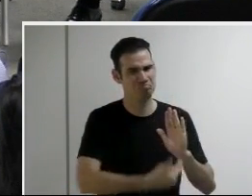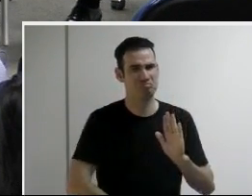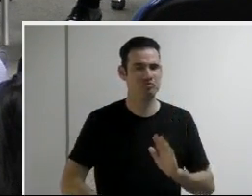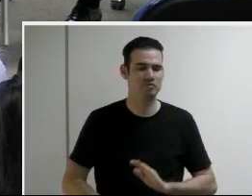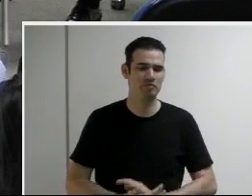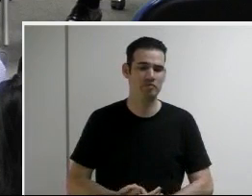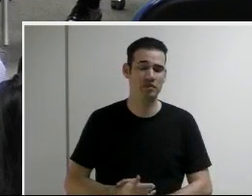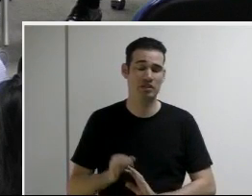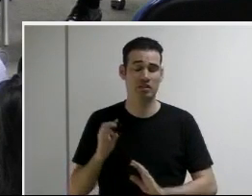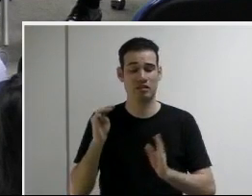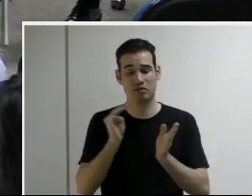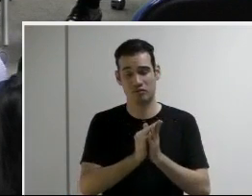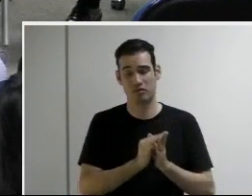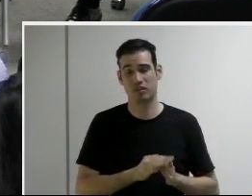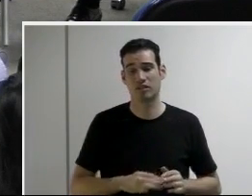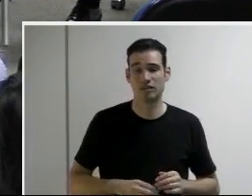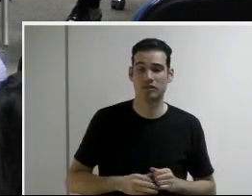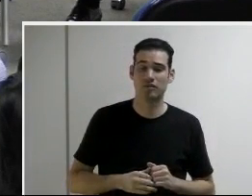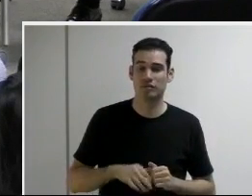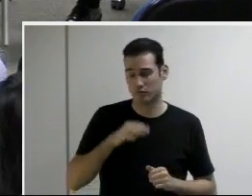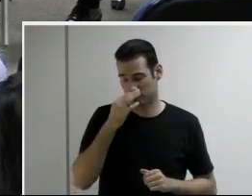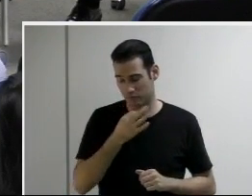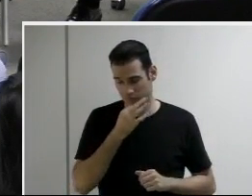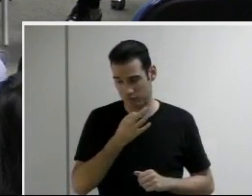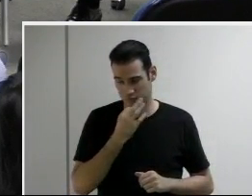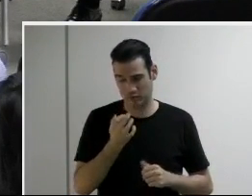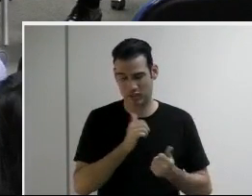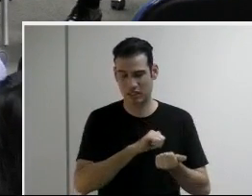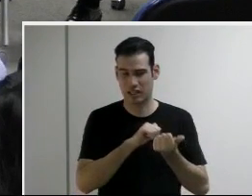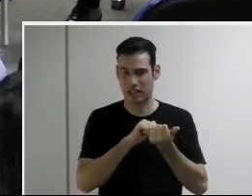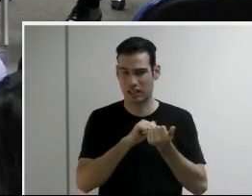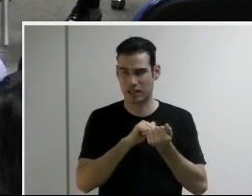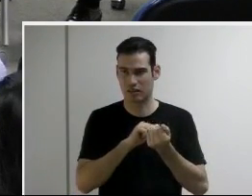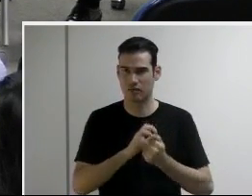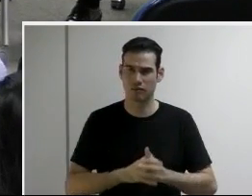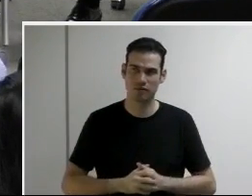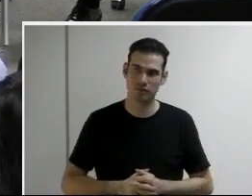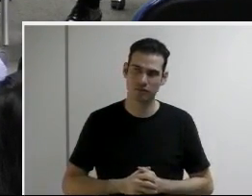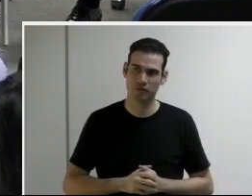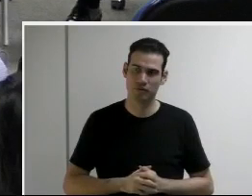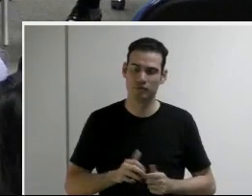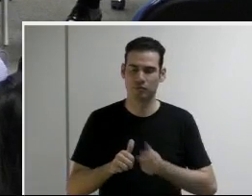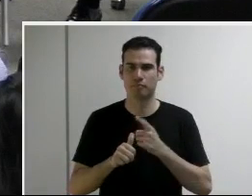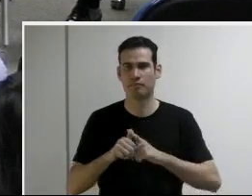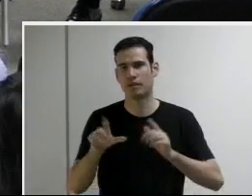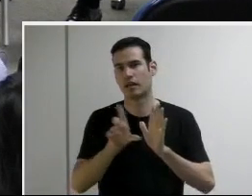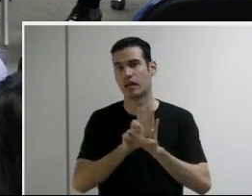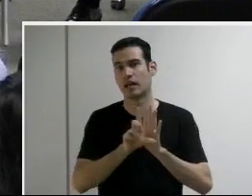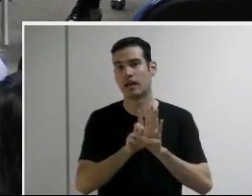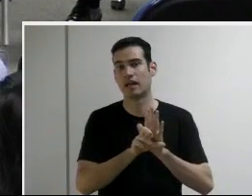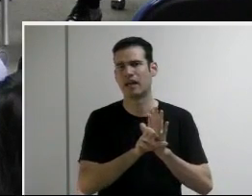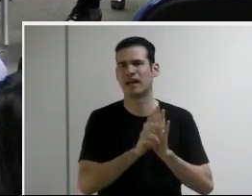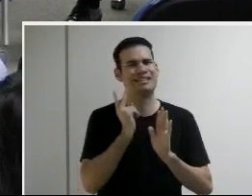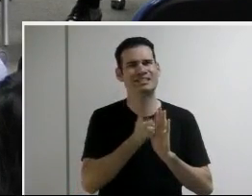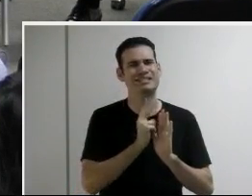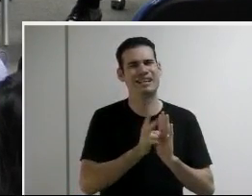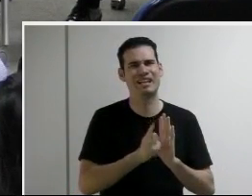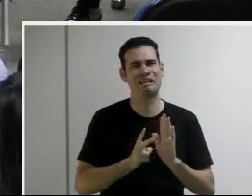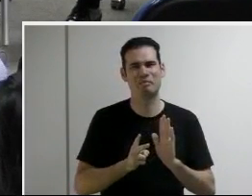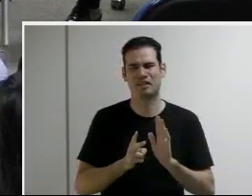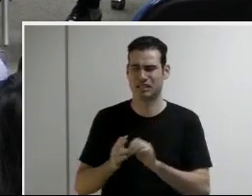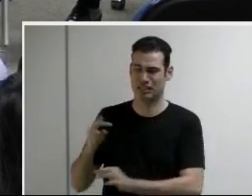em termos de descentralização, adaptabilidade da nossa tecnologia. Bom, primeiro, a lei nunca vai estar na frente da tecnologia, nem vai estar junto, é